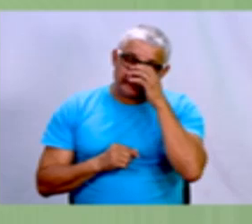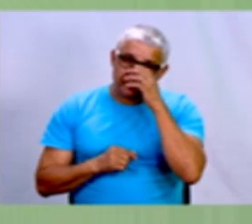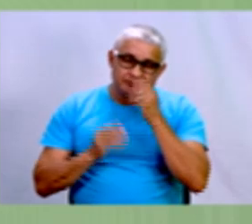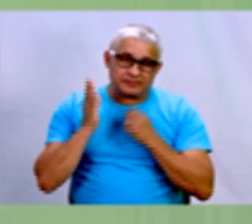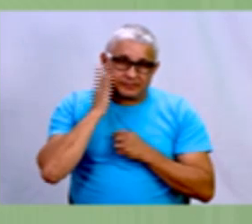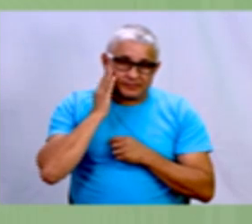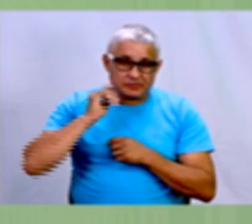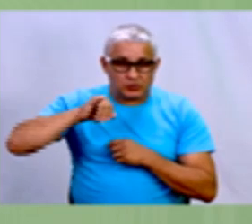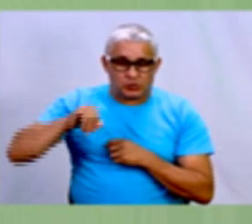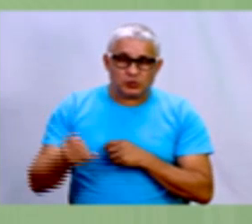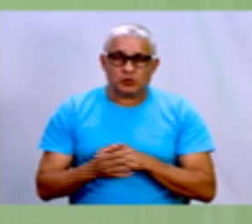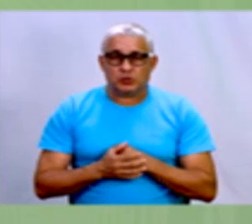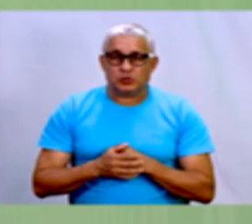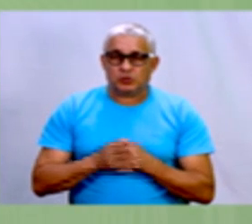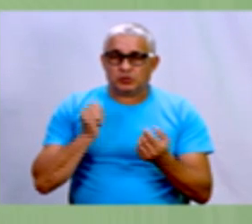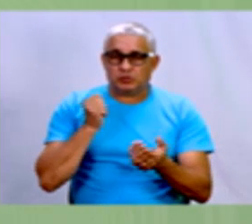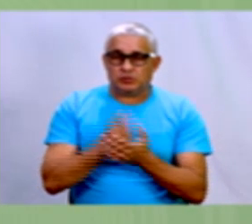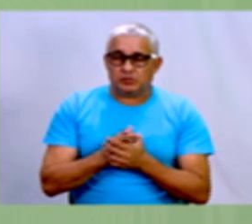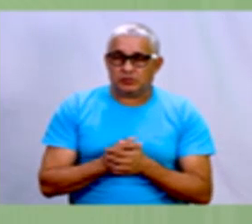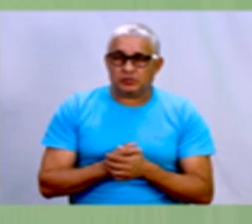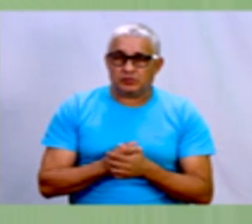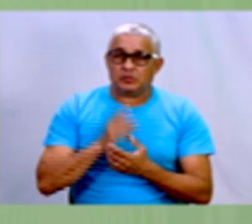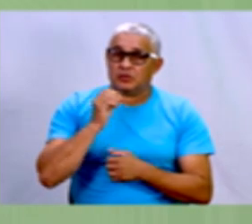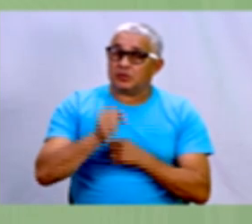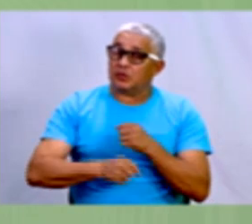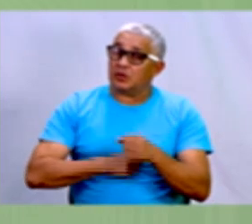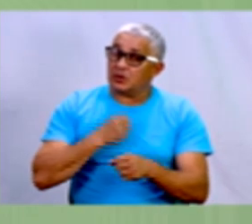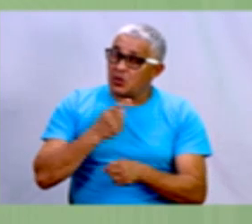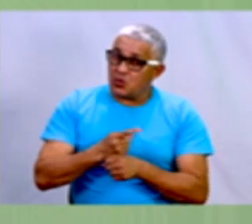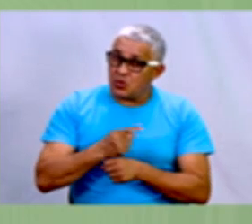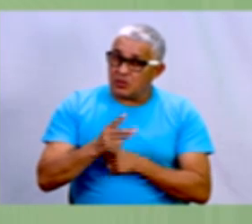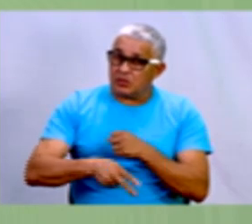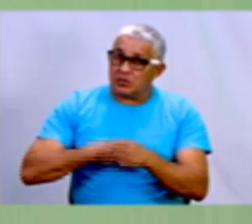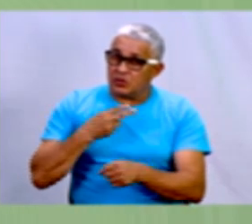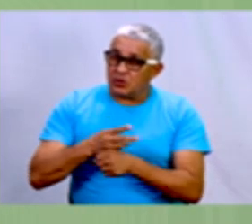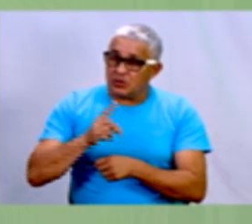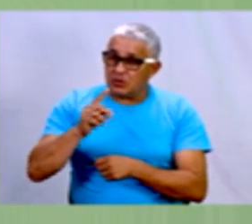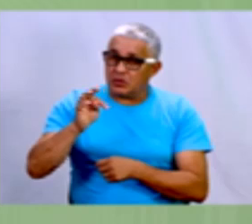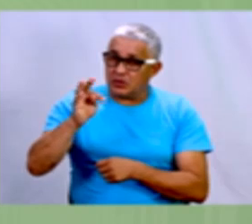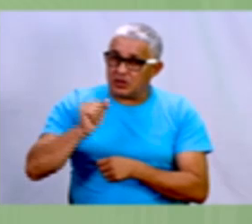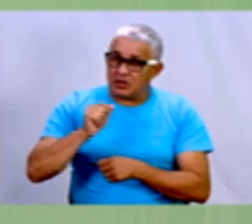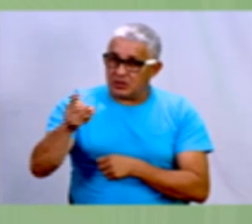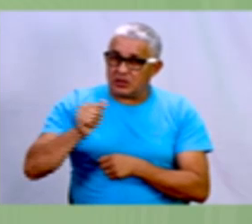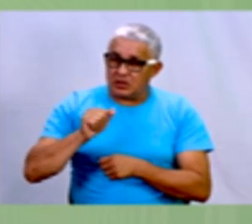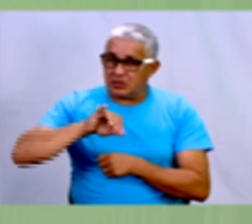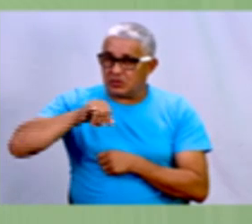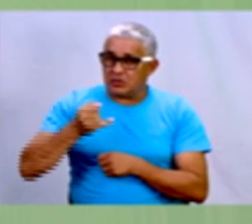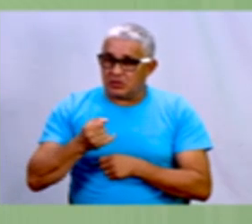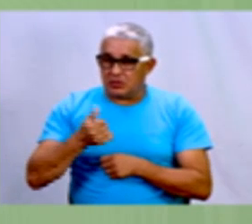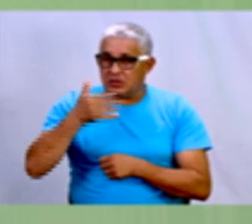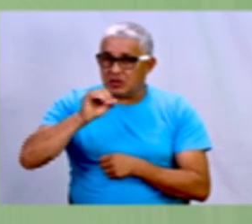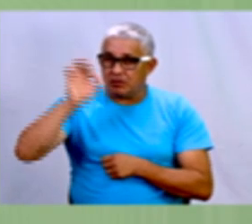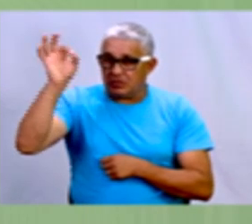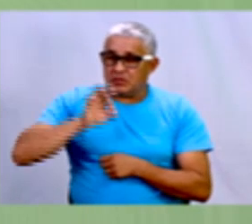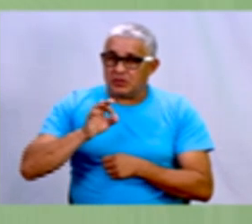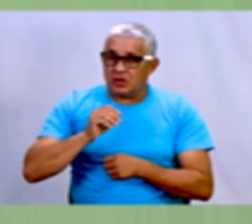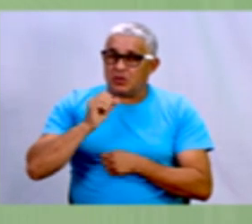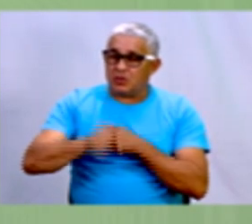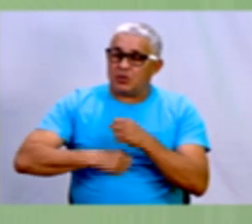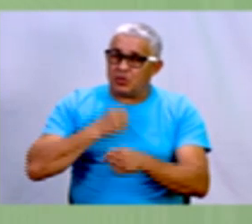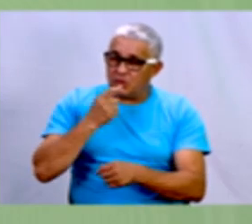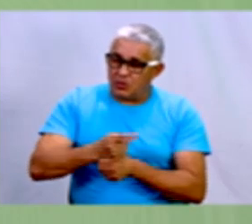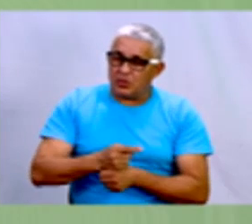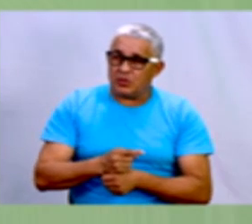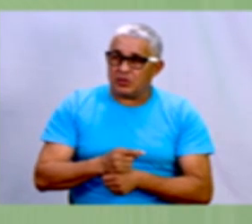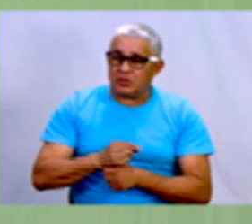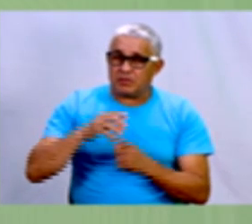Sabendo que os juros serão pagos anualmente, que a taxa de juros é de 10% ao ano e que o principal será amortizado